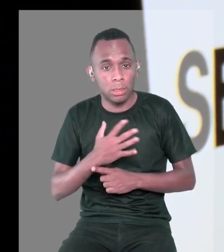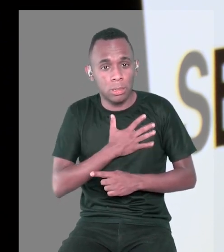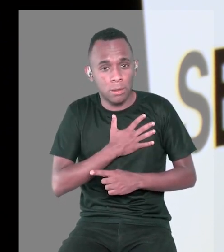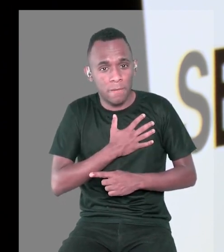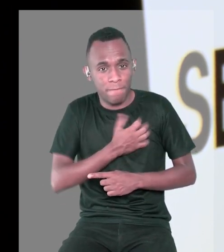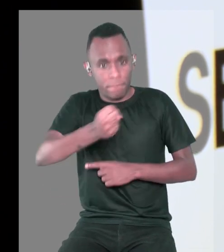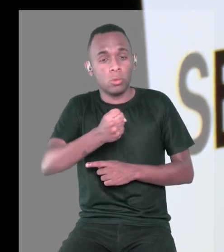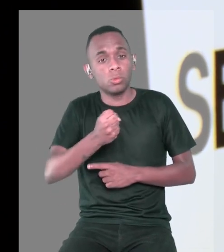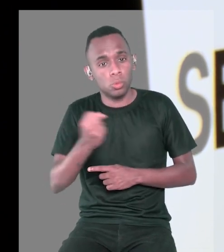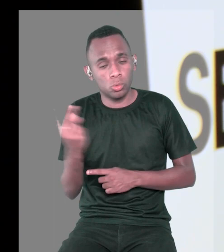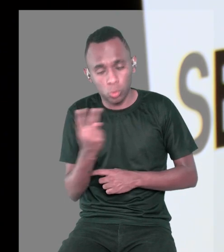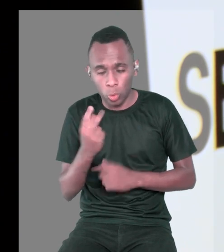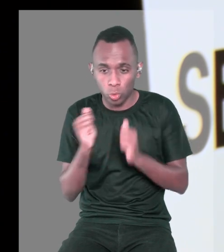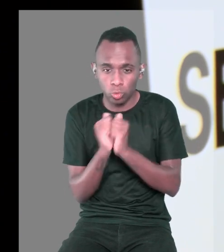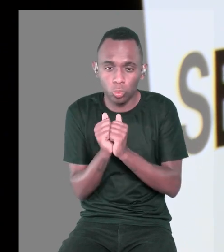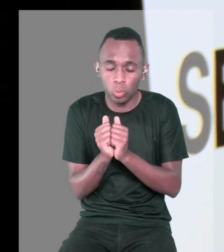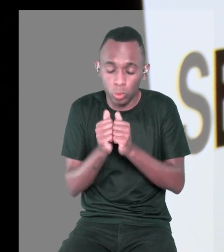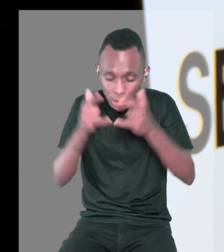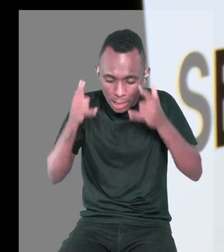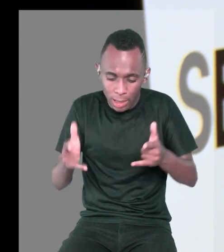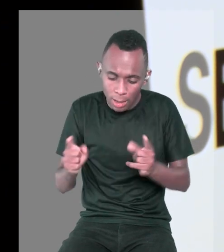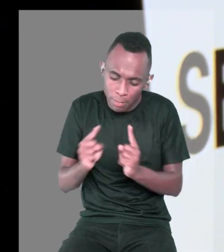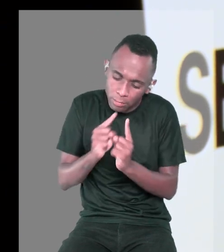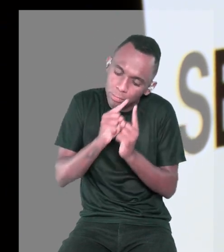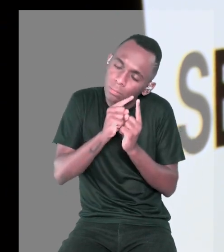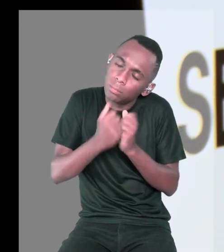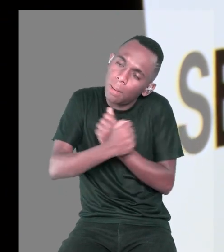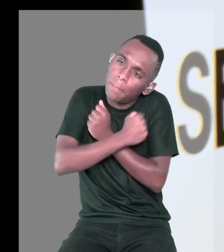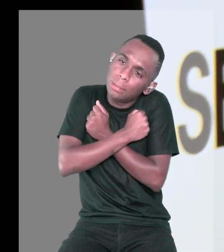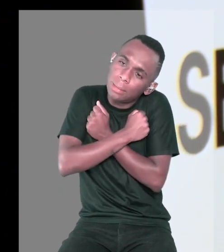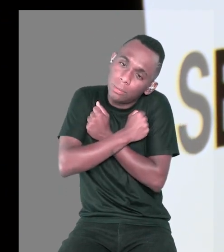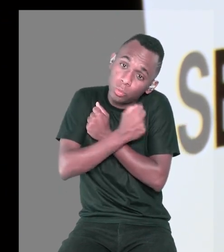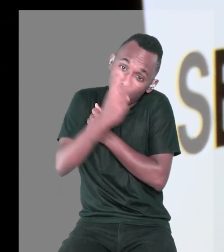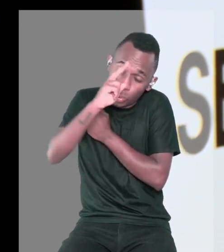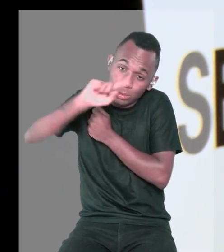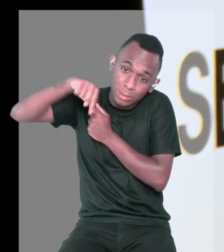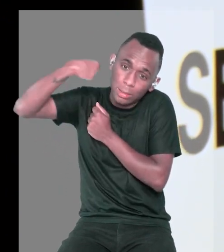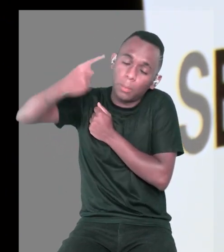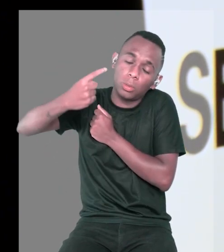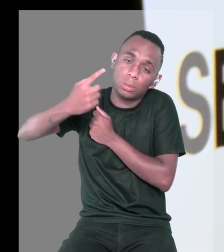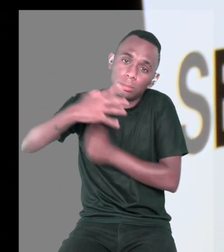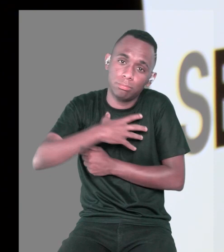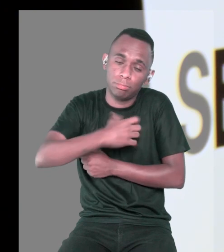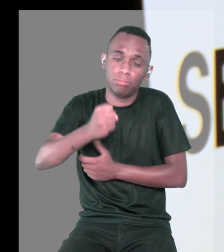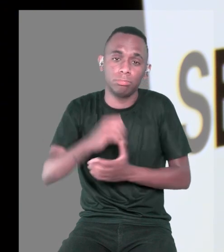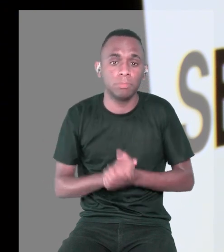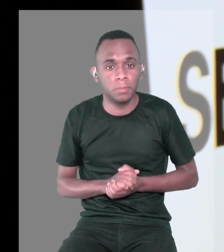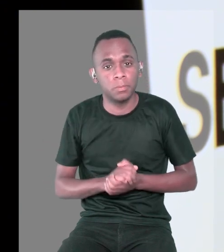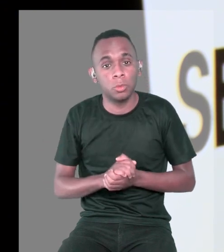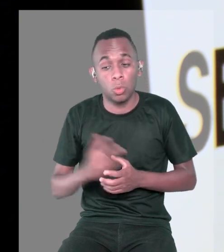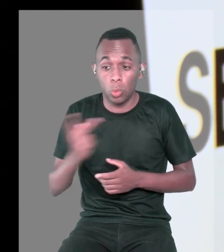juntos. Foram encontrados na cama, abraçados 2 dias depois.